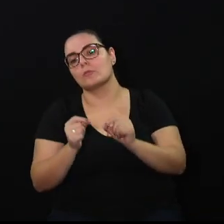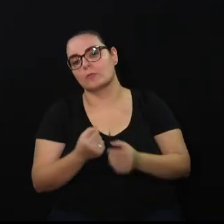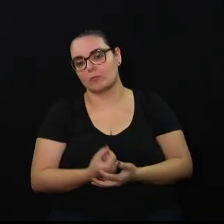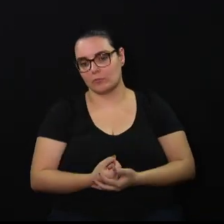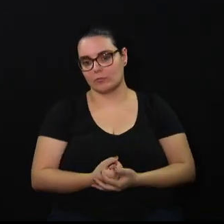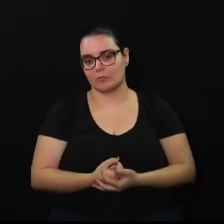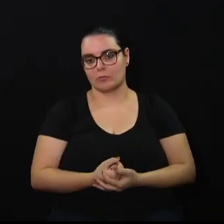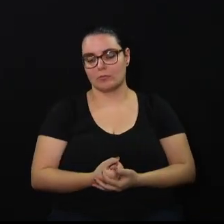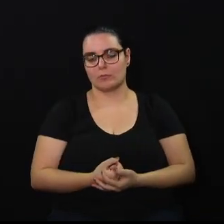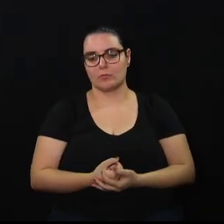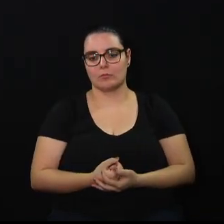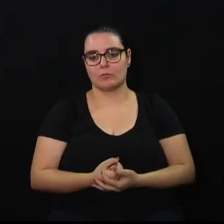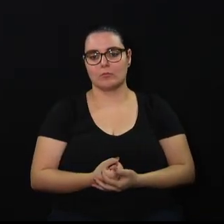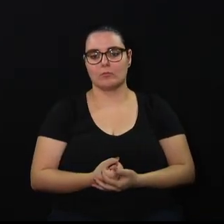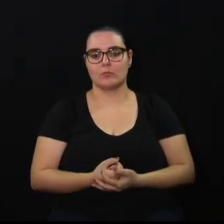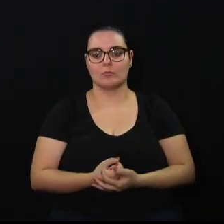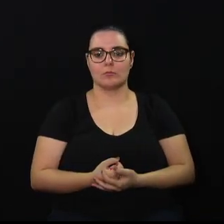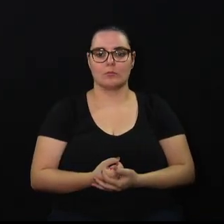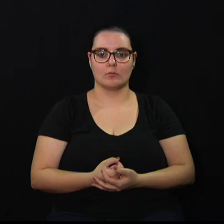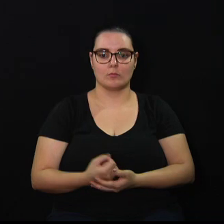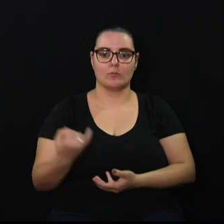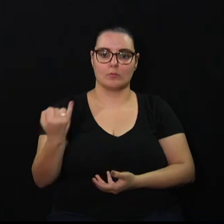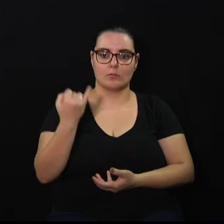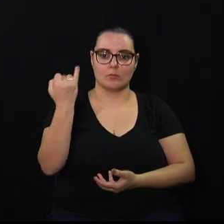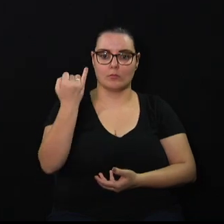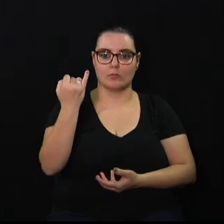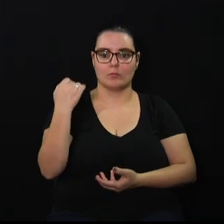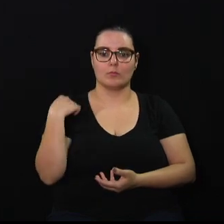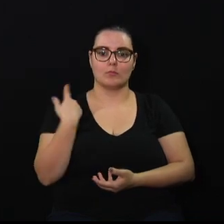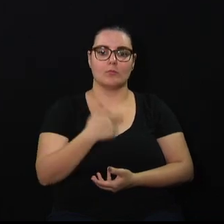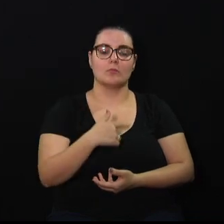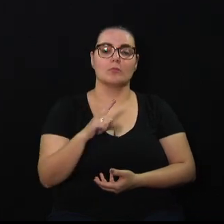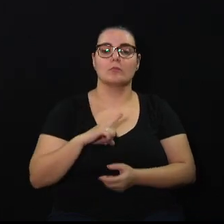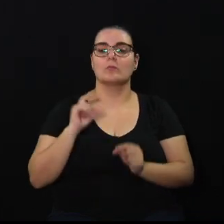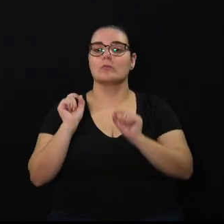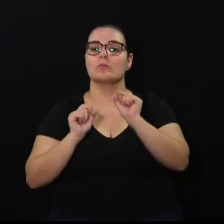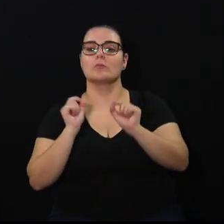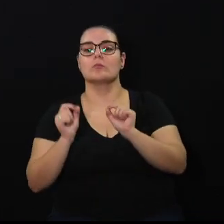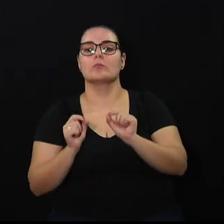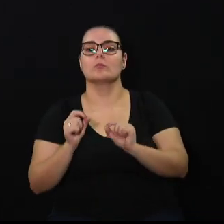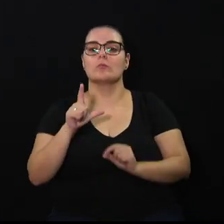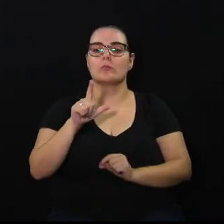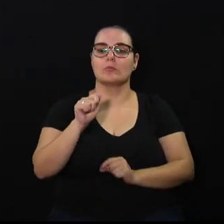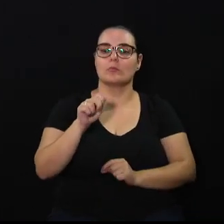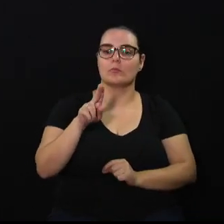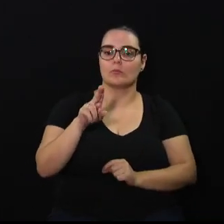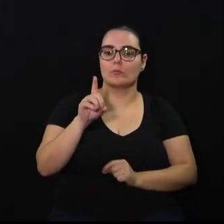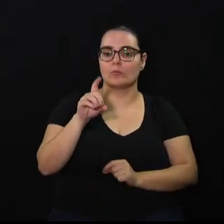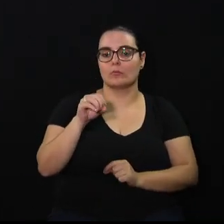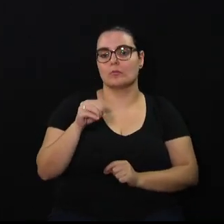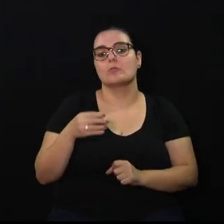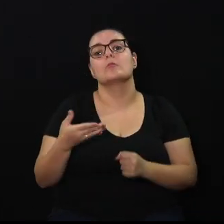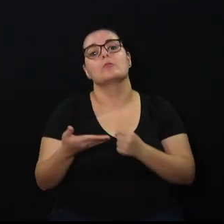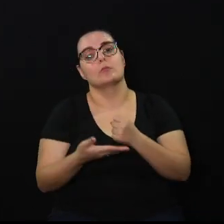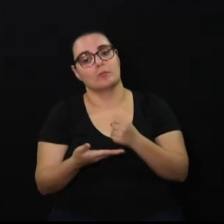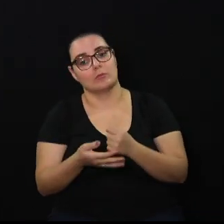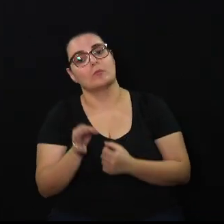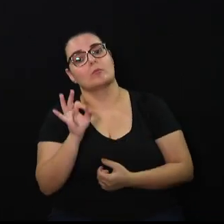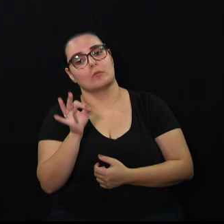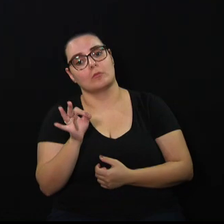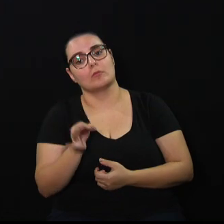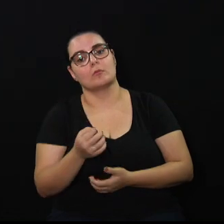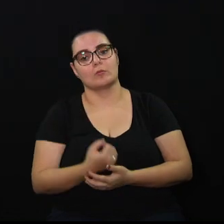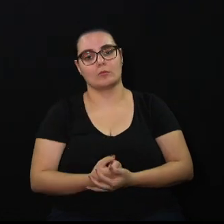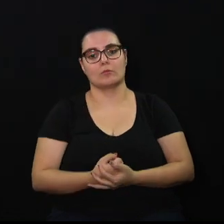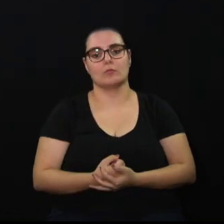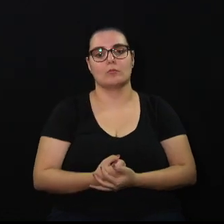gente precisa é muito importante que a gente tenha um laudo médico bem embasada e aí a importância como a